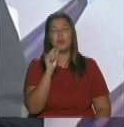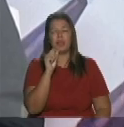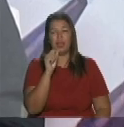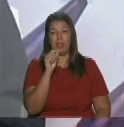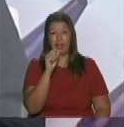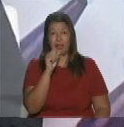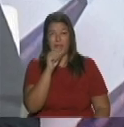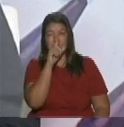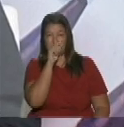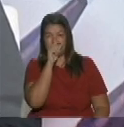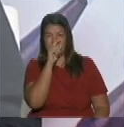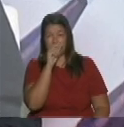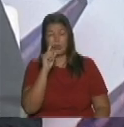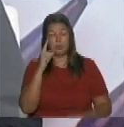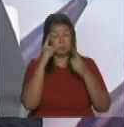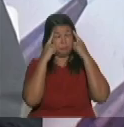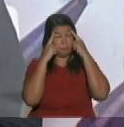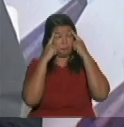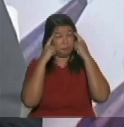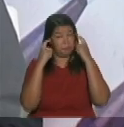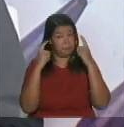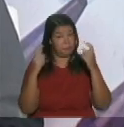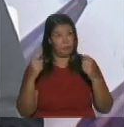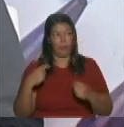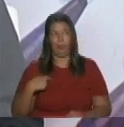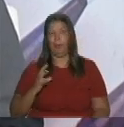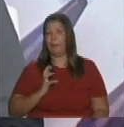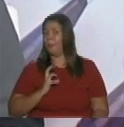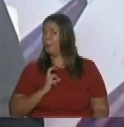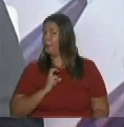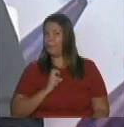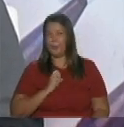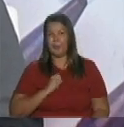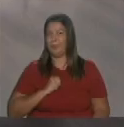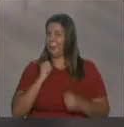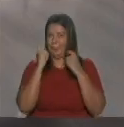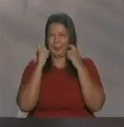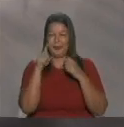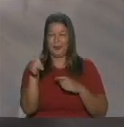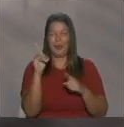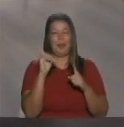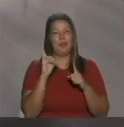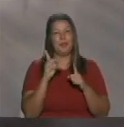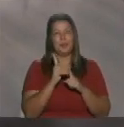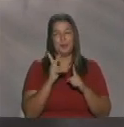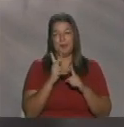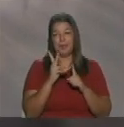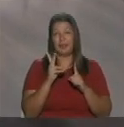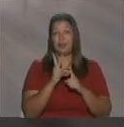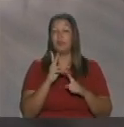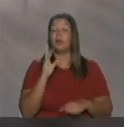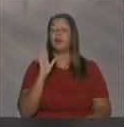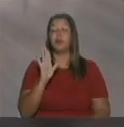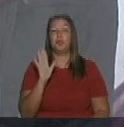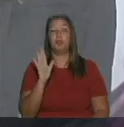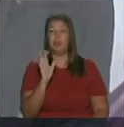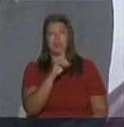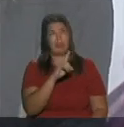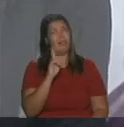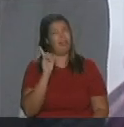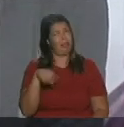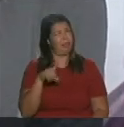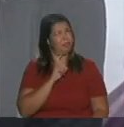as coisas que o pica-pau fazia, gente, ele era muito malvado. Eu adorava o pica-pau, né? Mas ele era